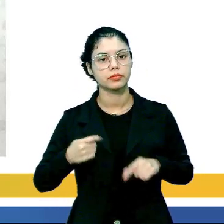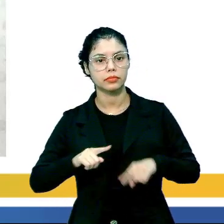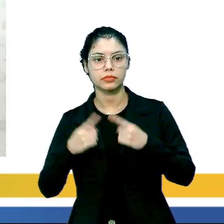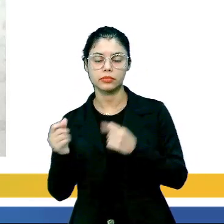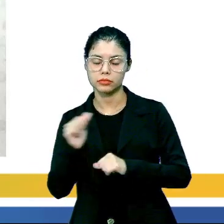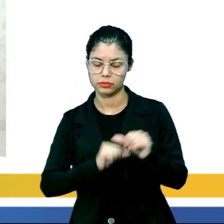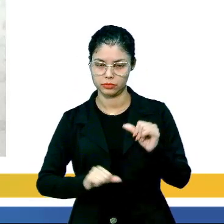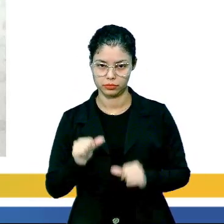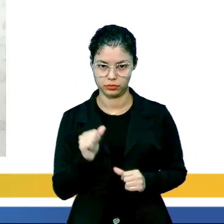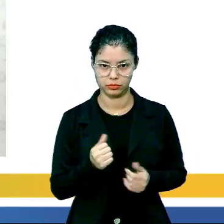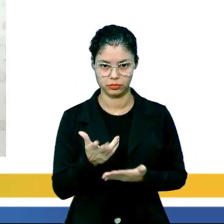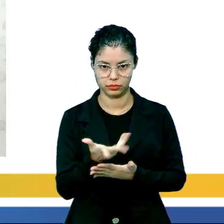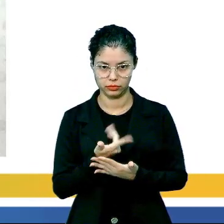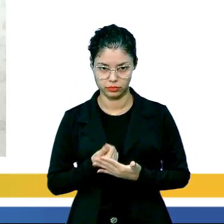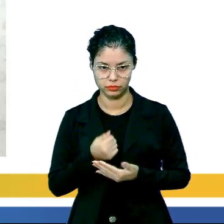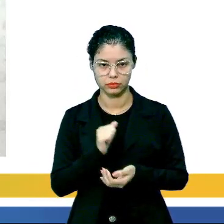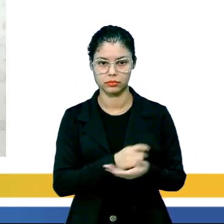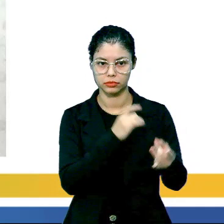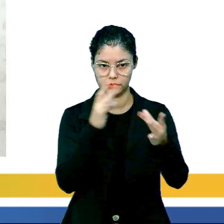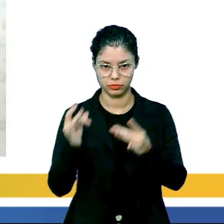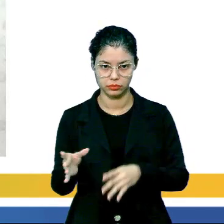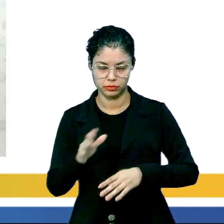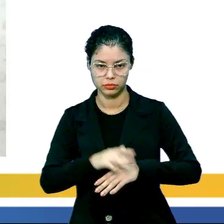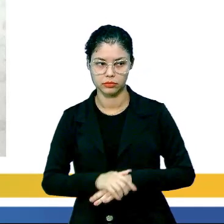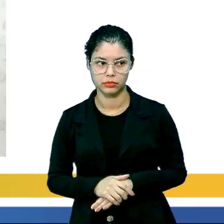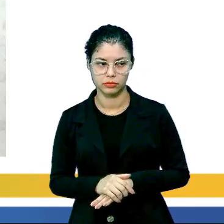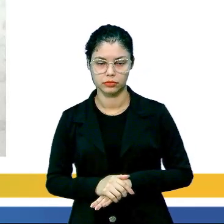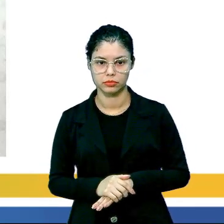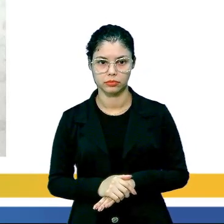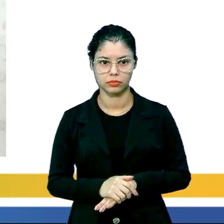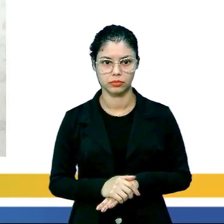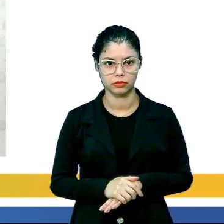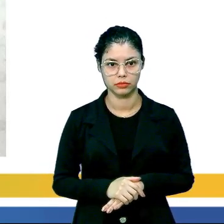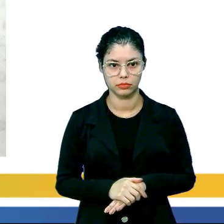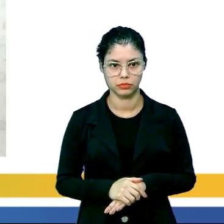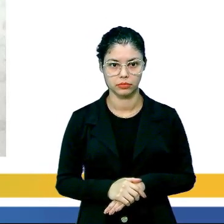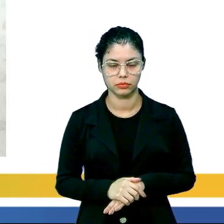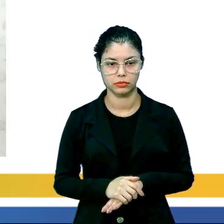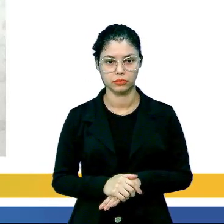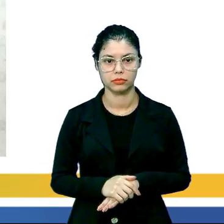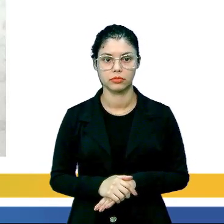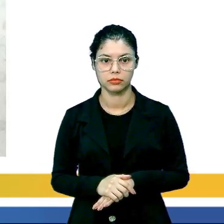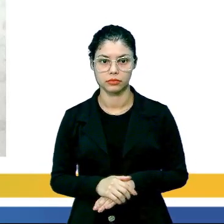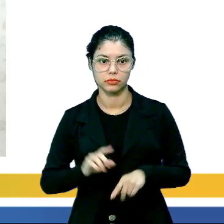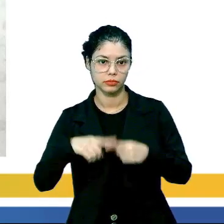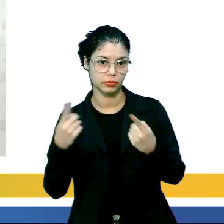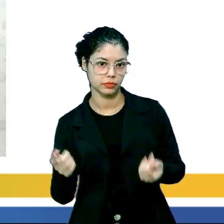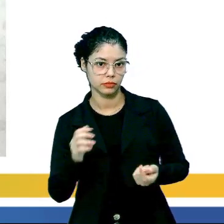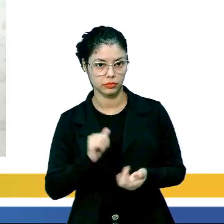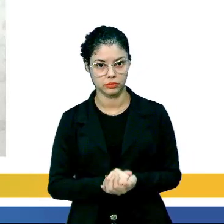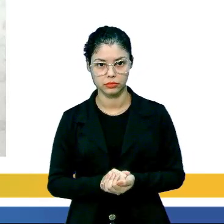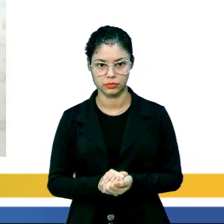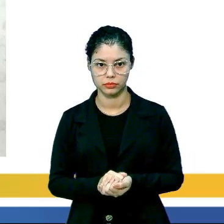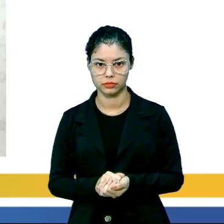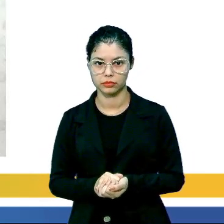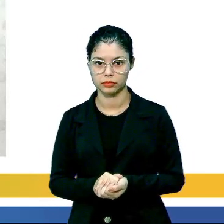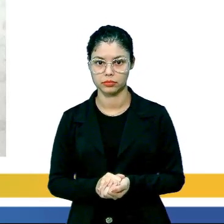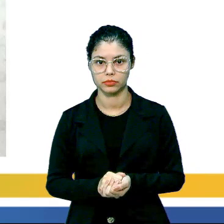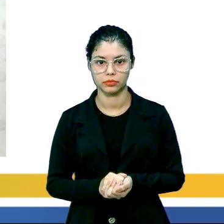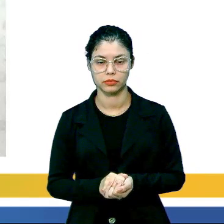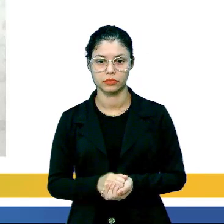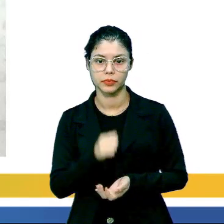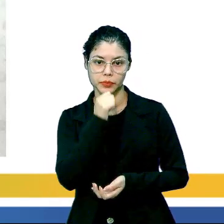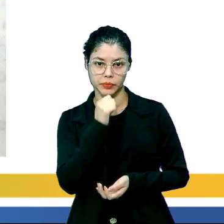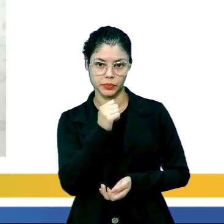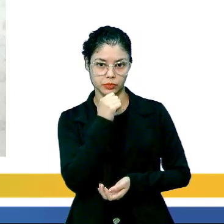também de transformar a arte em mercadoria, produzindo uma espécie de arte desnecessária. Mas a